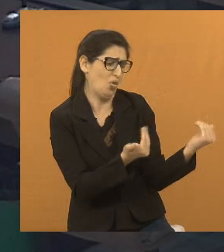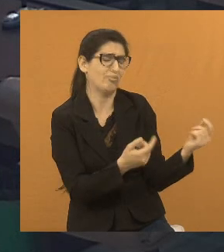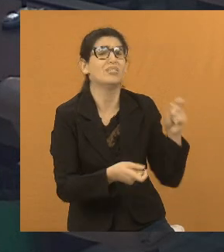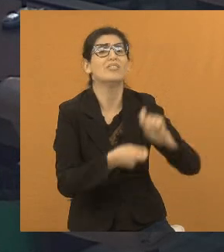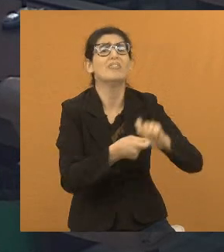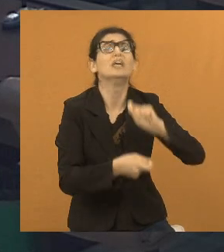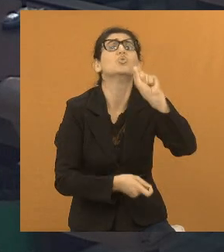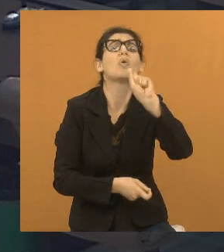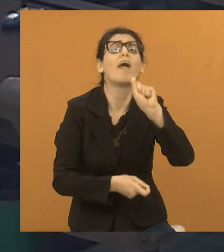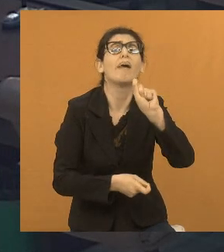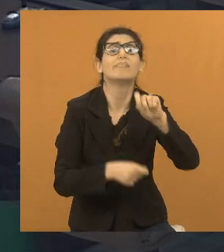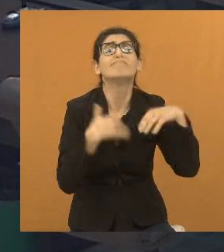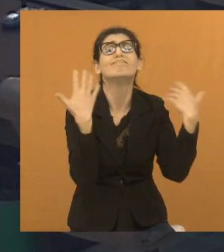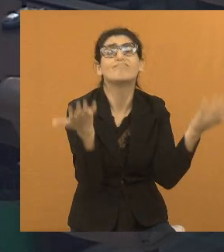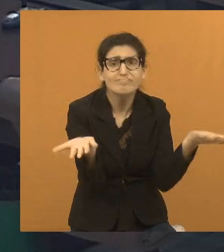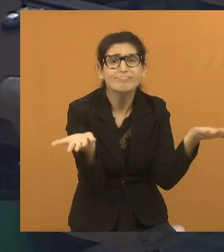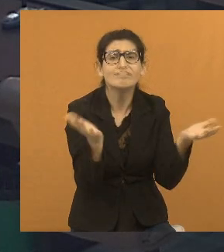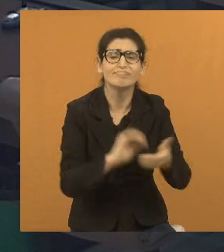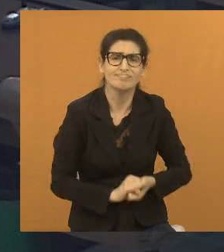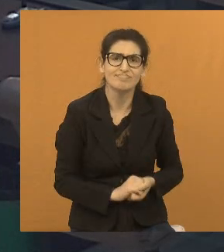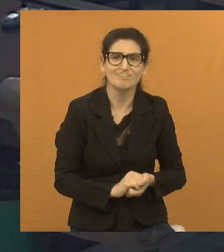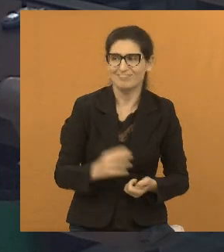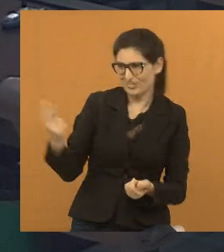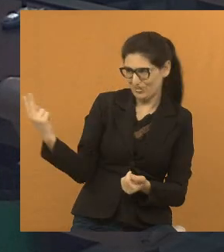responder primeiramente e depois o Marcelo.